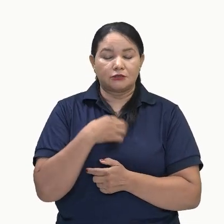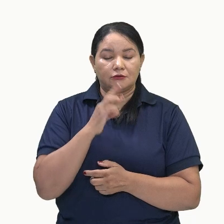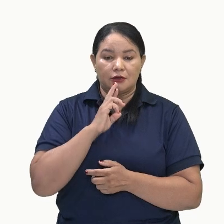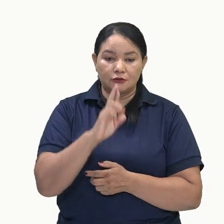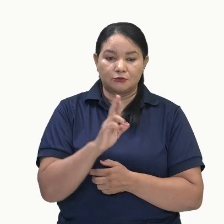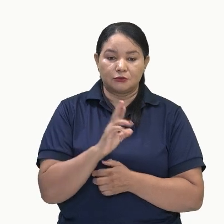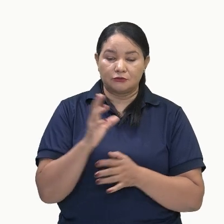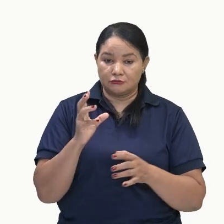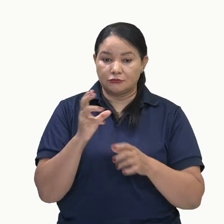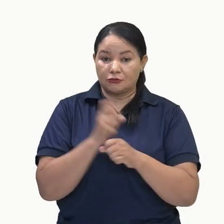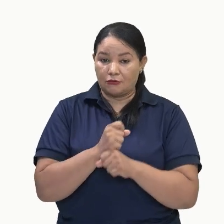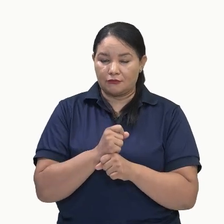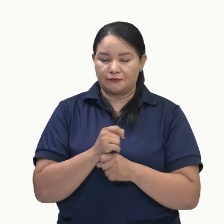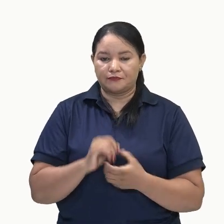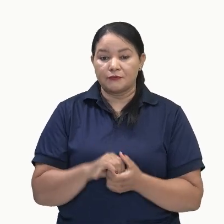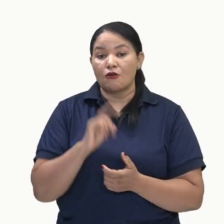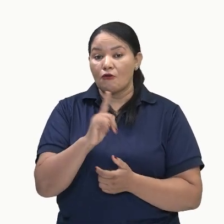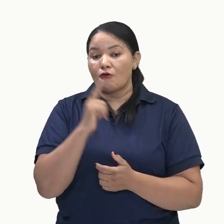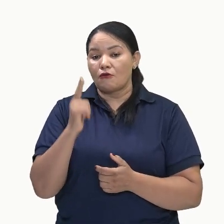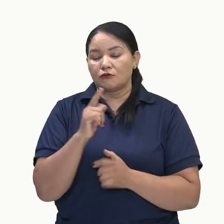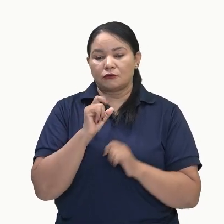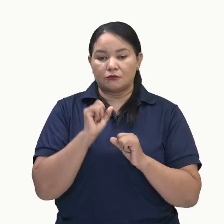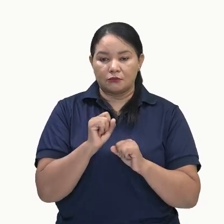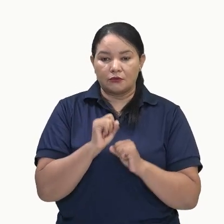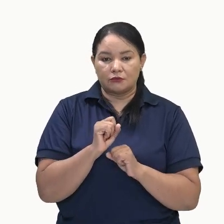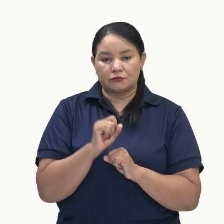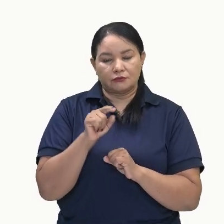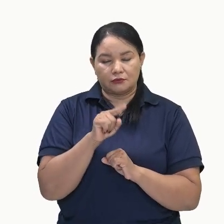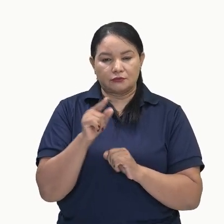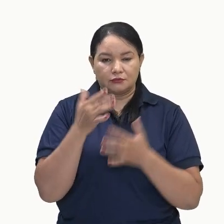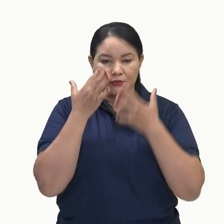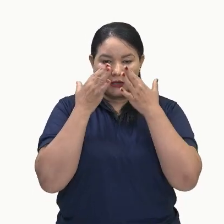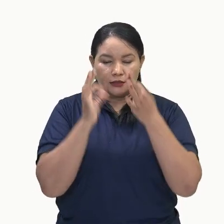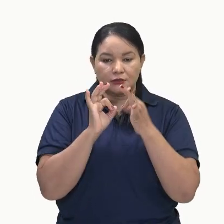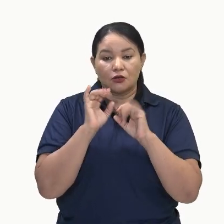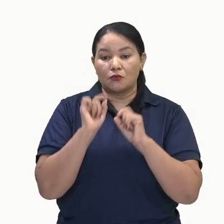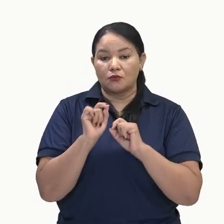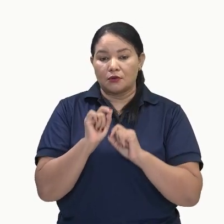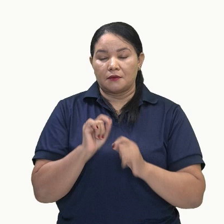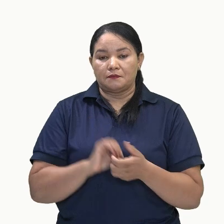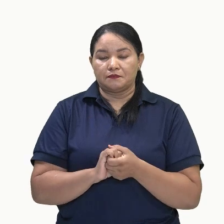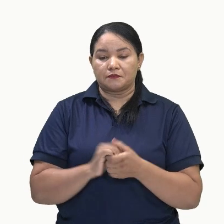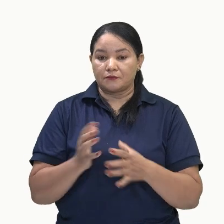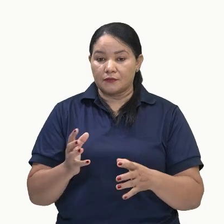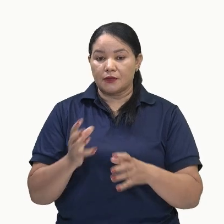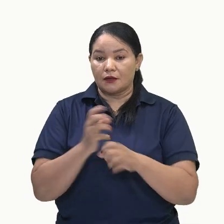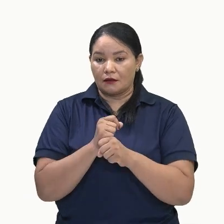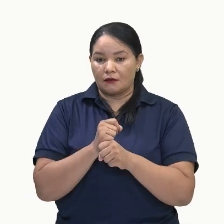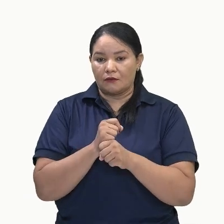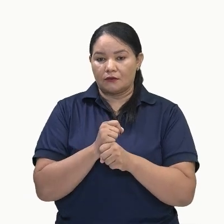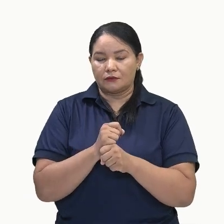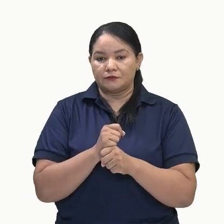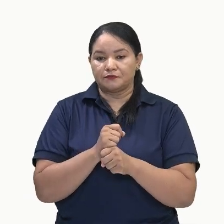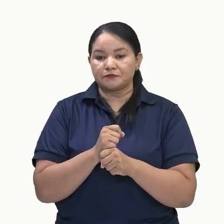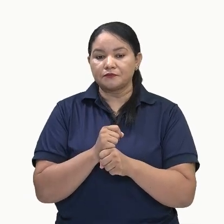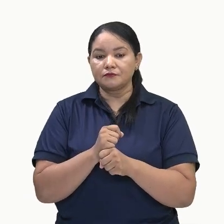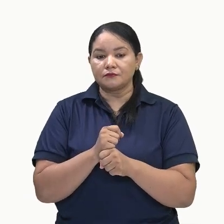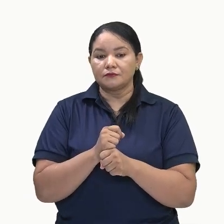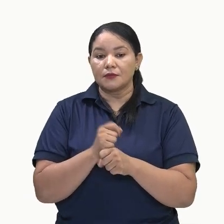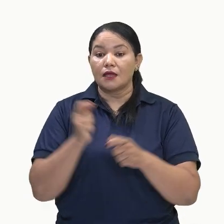questão. Outra situação que tu precisa observar, que eu quero te chamar a atenção, quando nós fazemos esse cálculo aqui, ó,